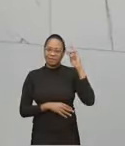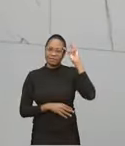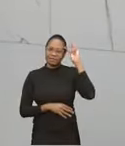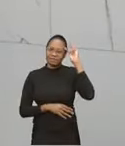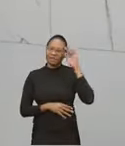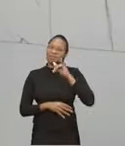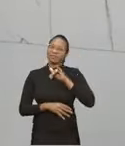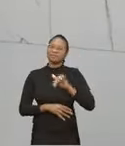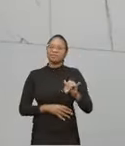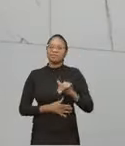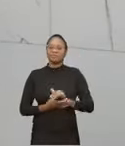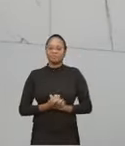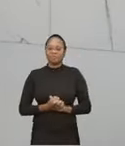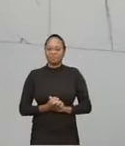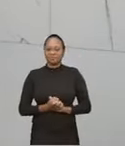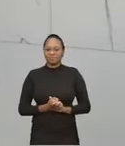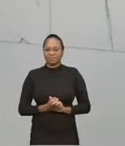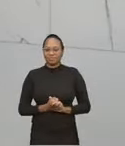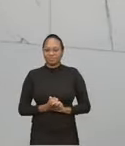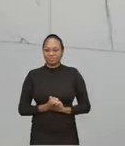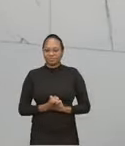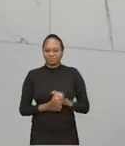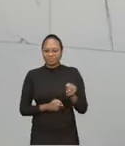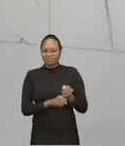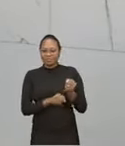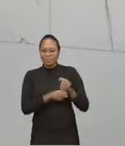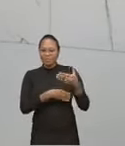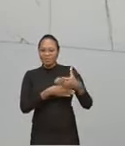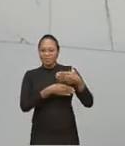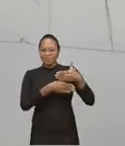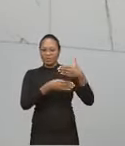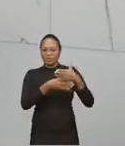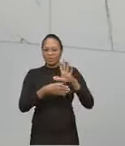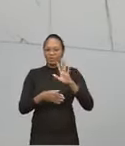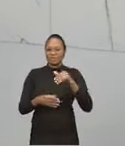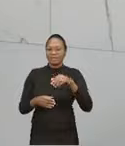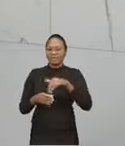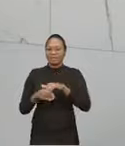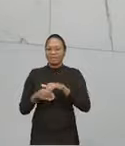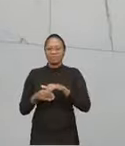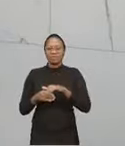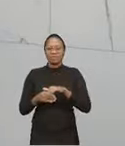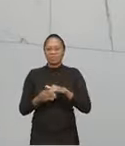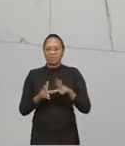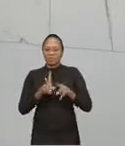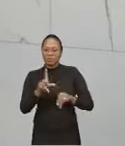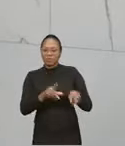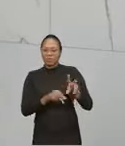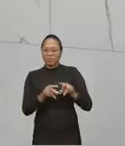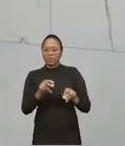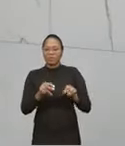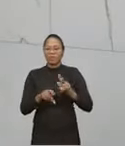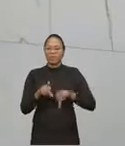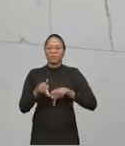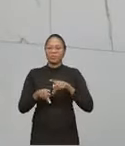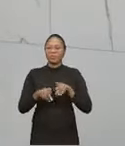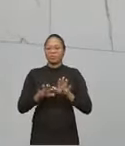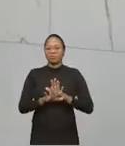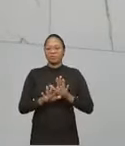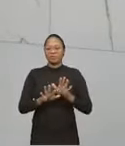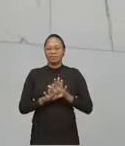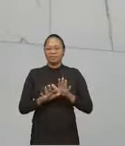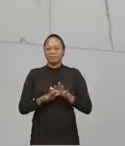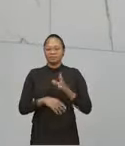As obras eleitoreiras não vão enganar o povo. Então, eu estive lá em Areias e vi o campo cheio